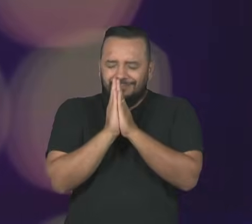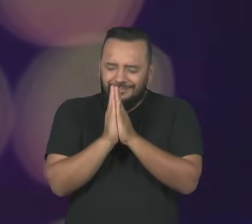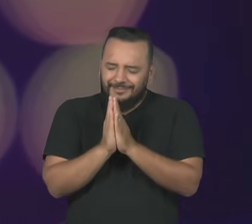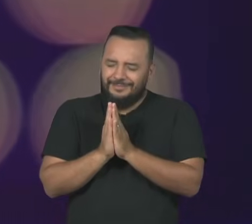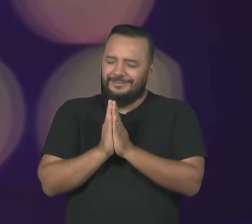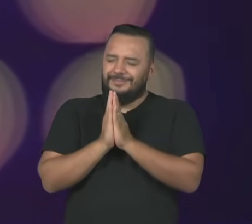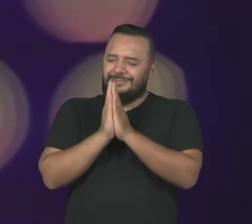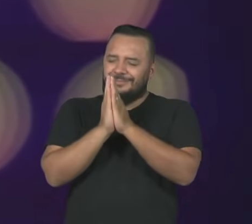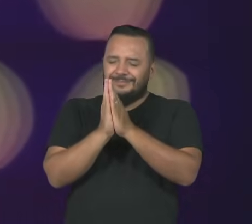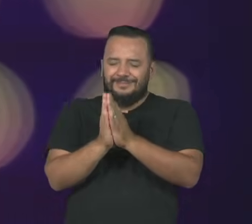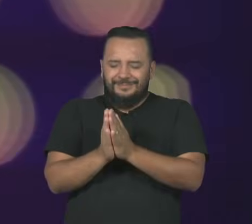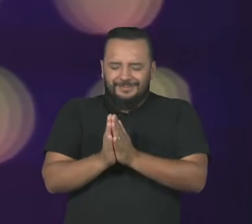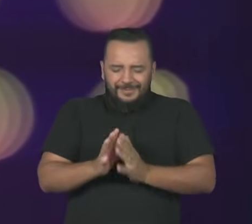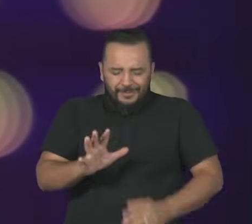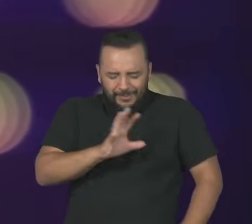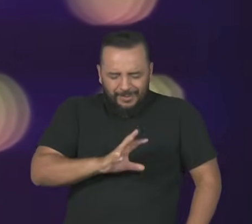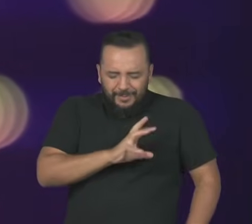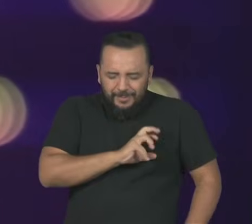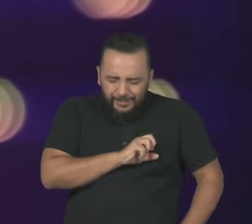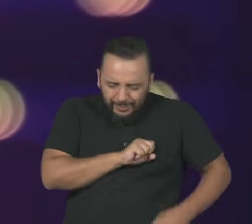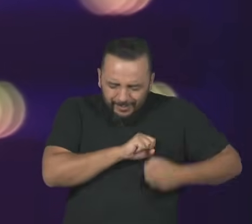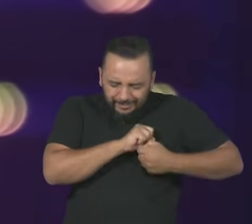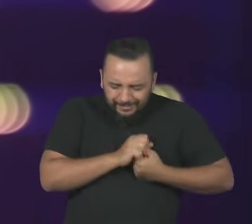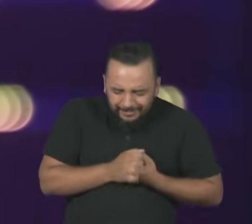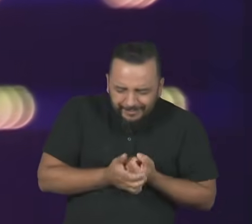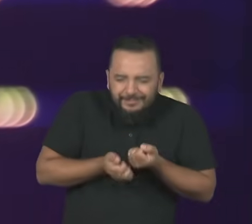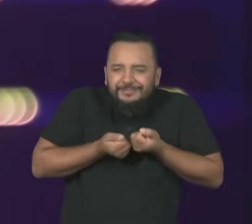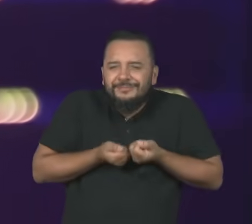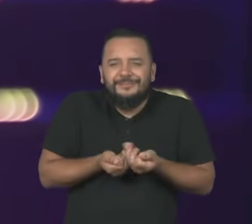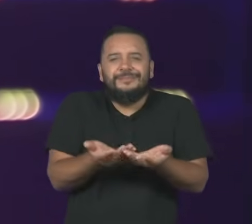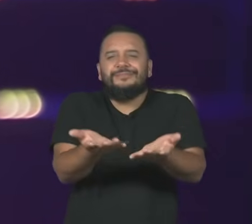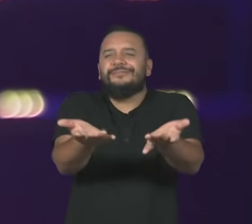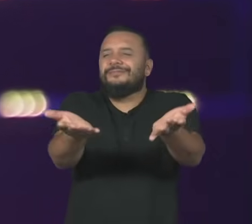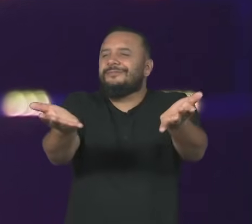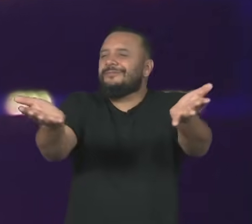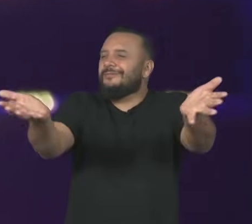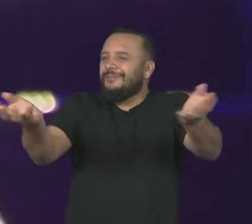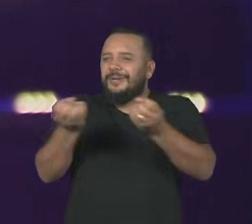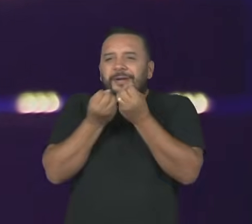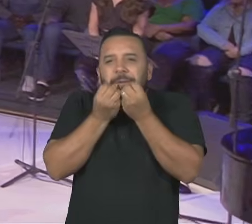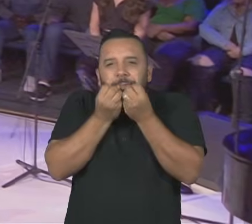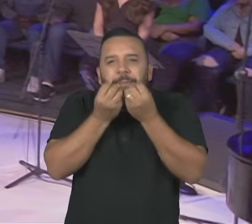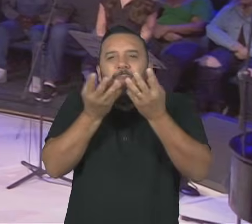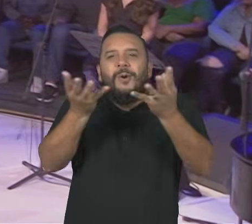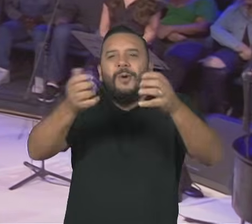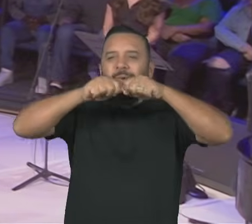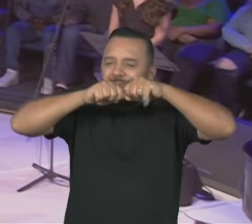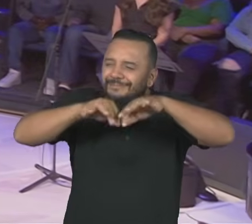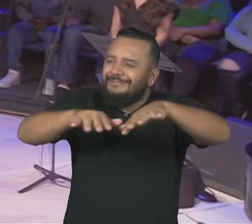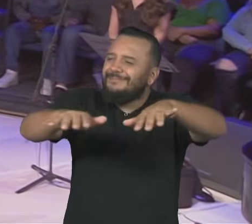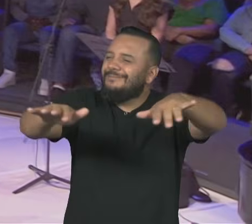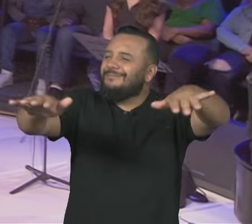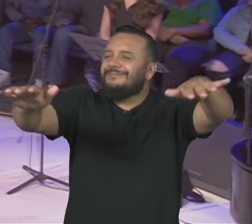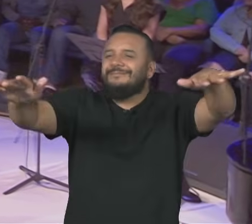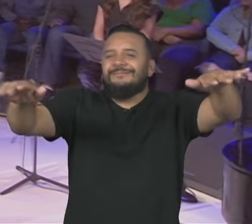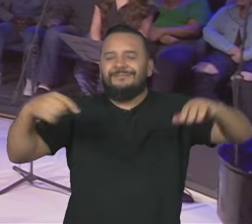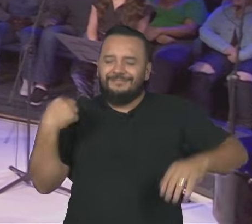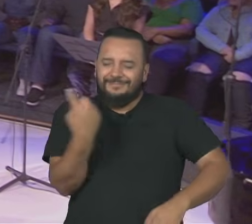pro amor florescer, pro bem imperar.